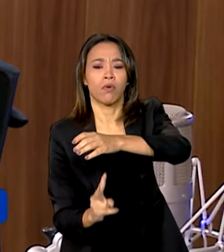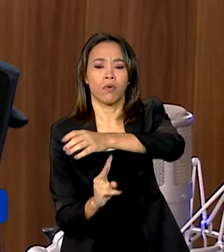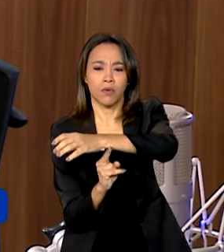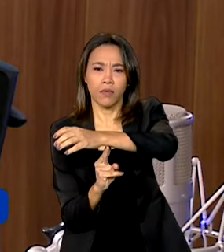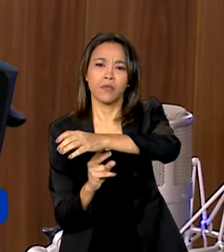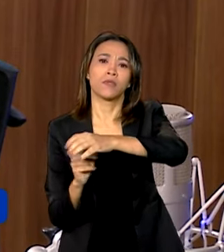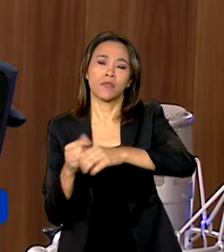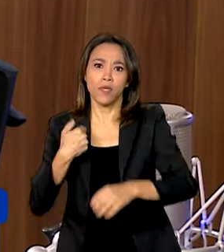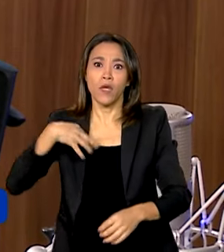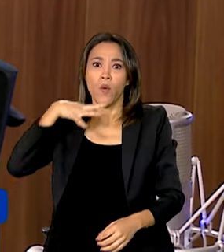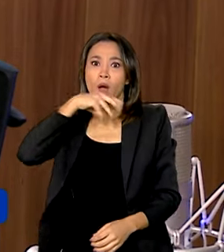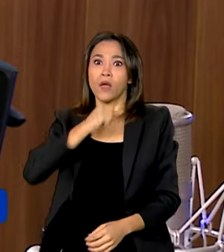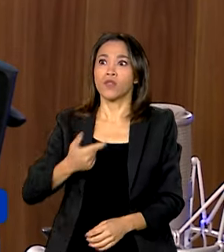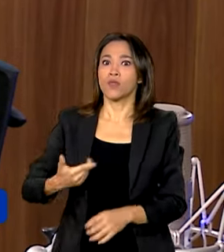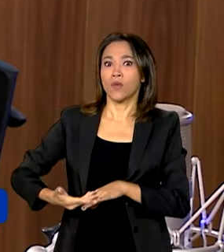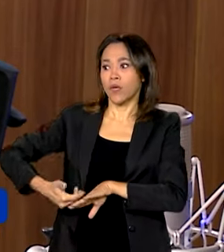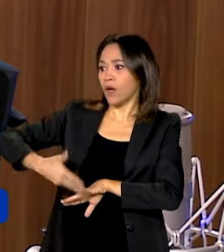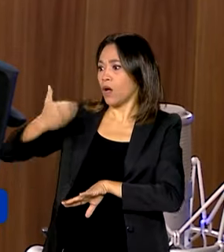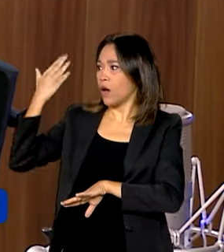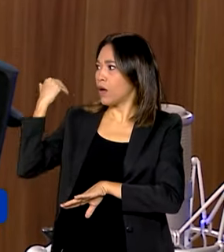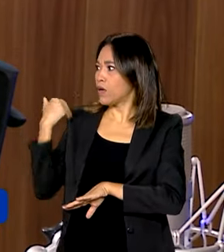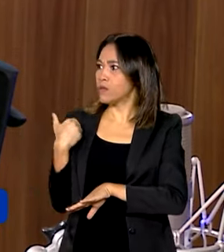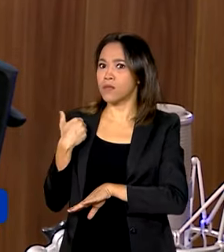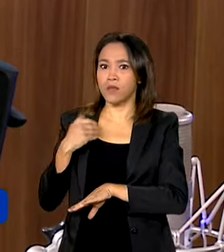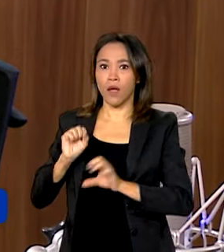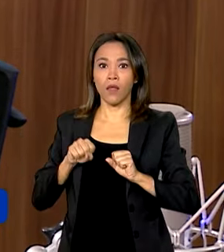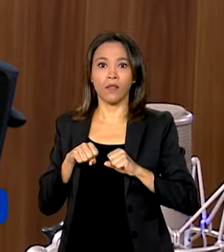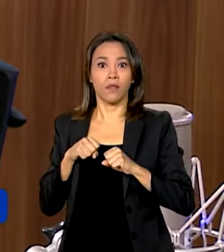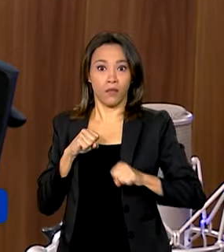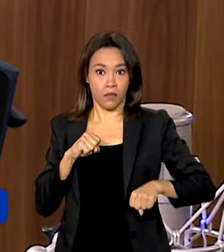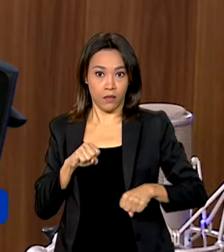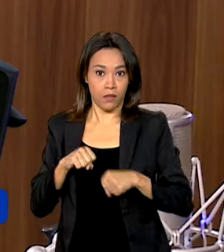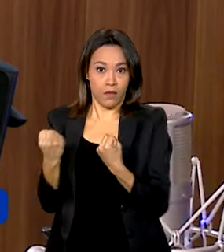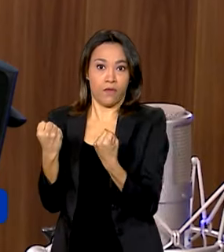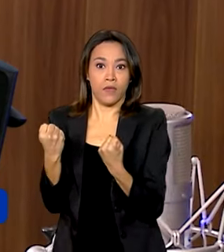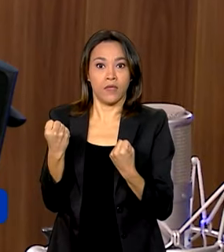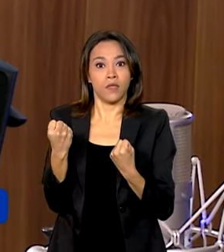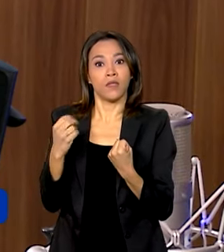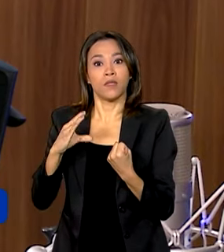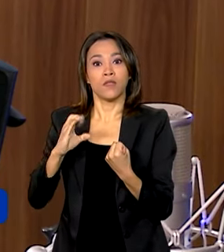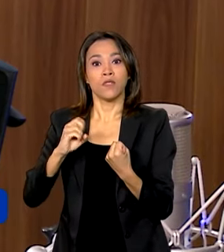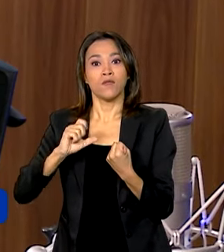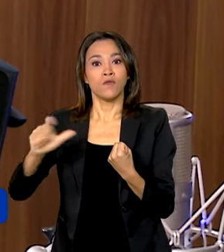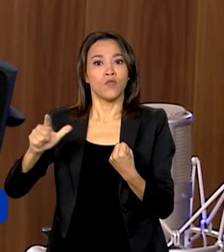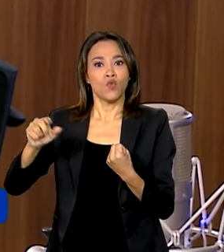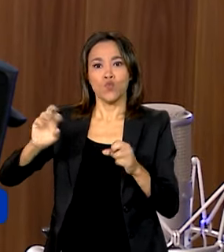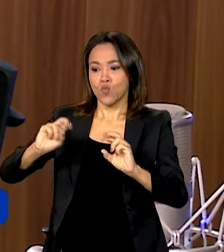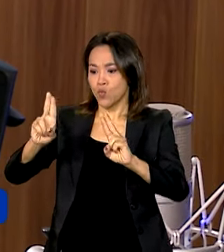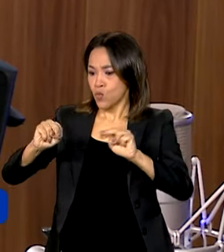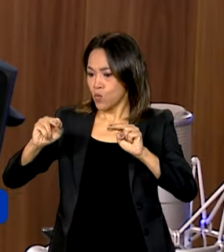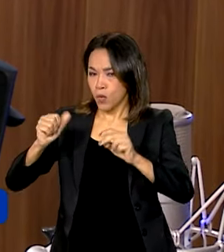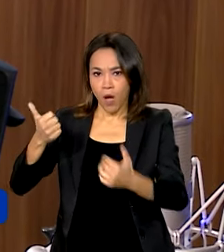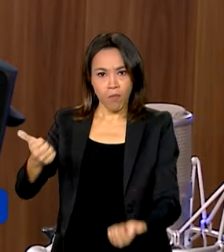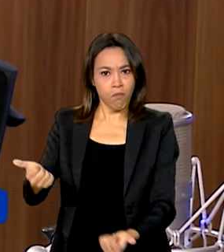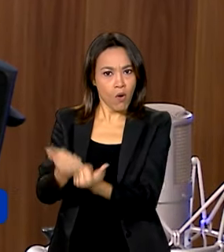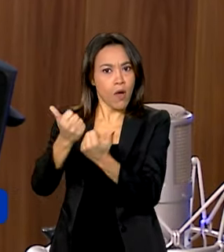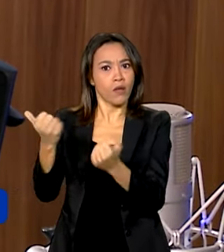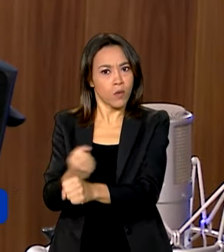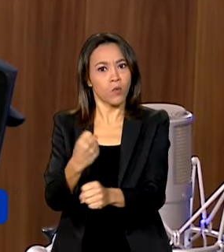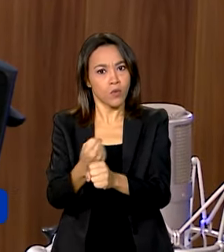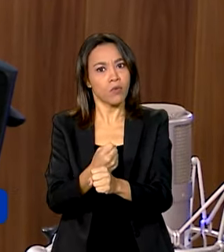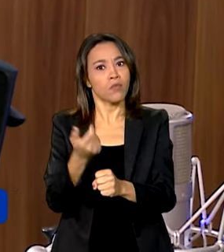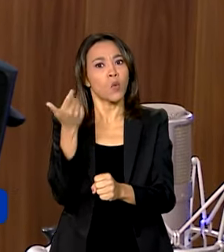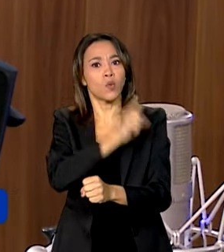Defesa Civil nunca tinha feito no Brasil lá está fazendo com o Governo do Estado do Rio Grande do Sul então dito